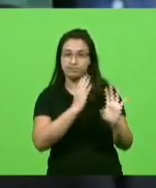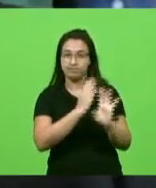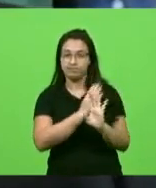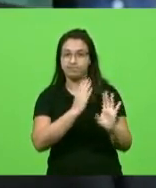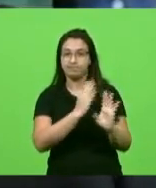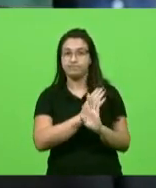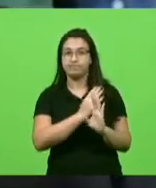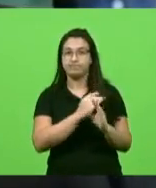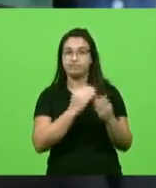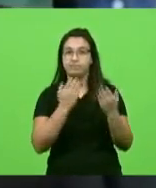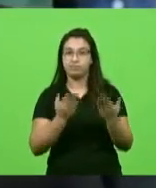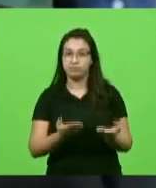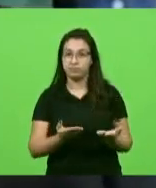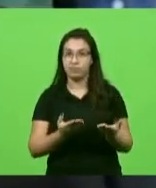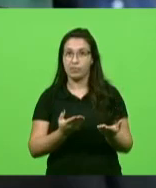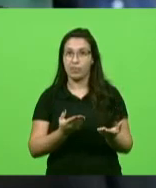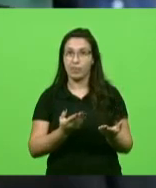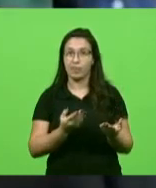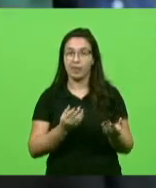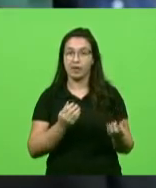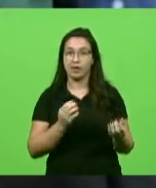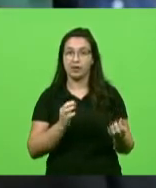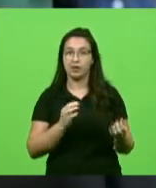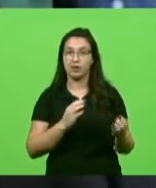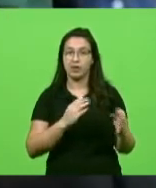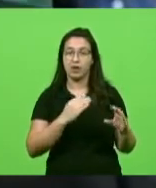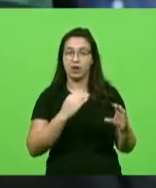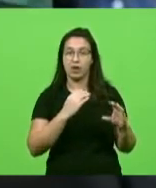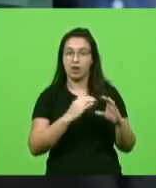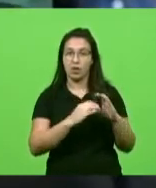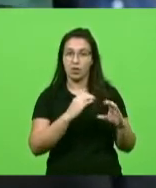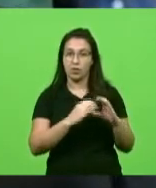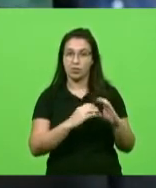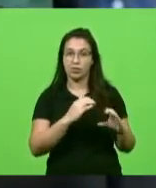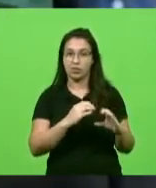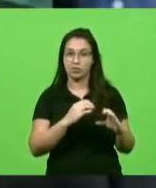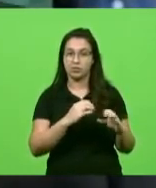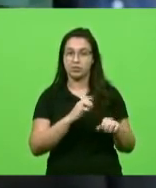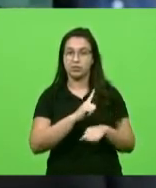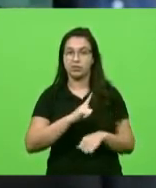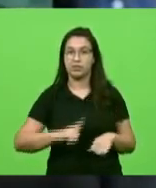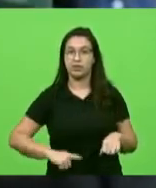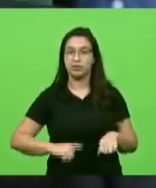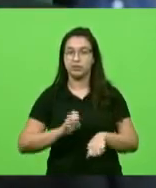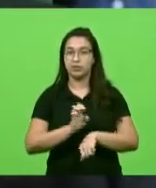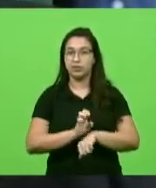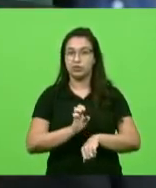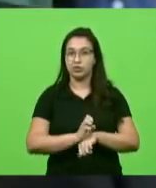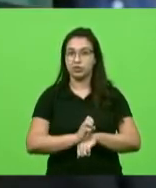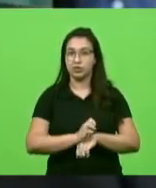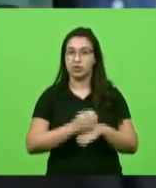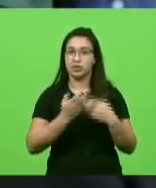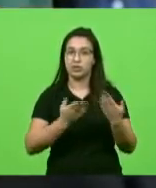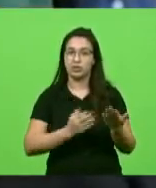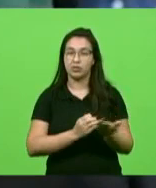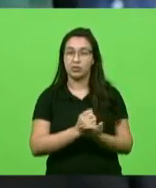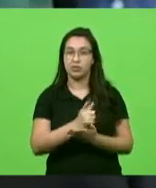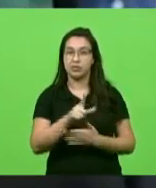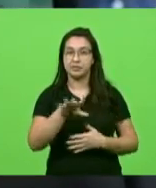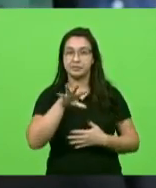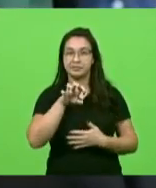sobre sua interação com o governo do estado governador do estado em relação a compra dos respiradores e suas